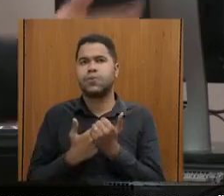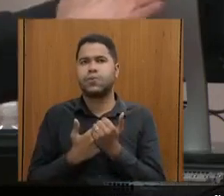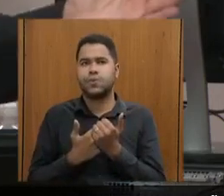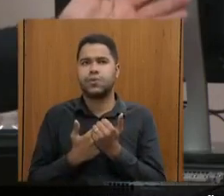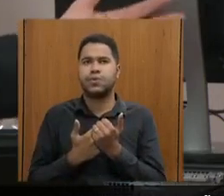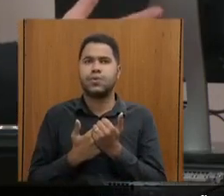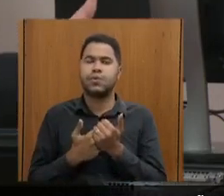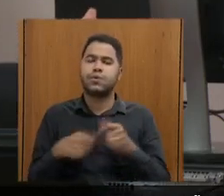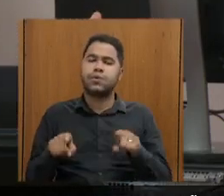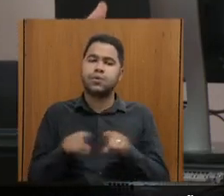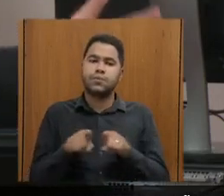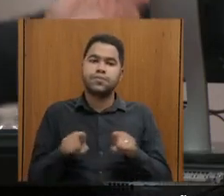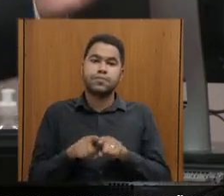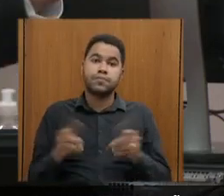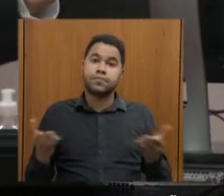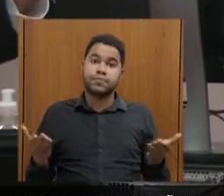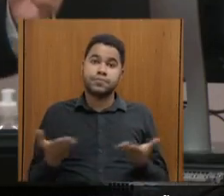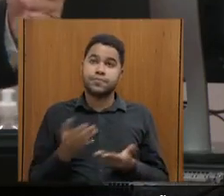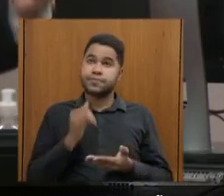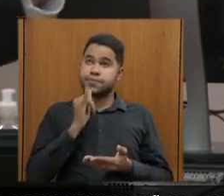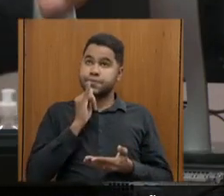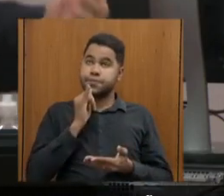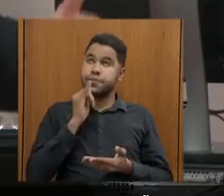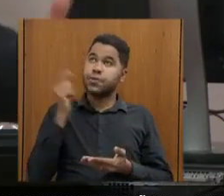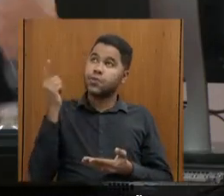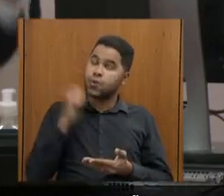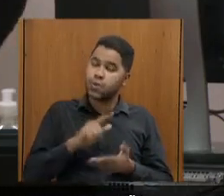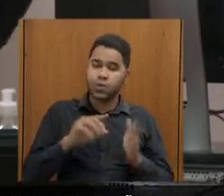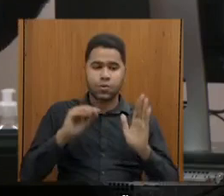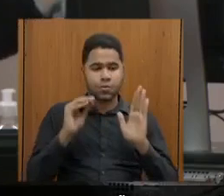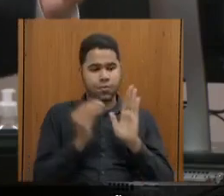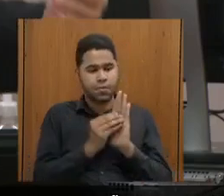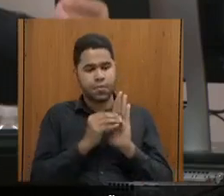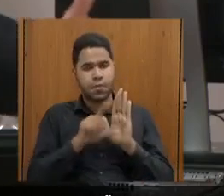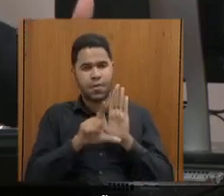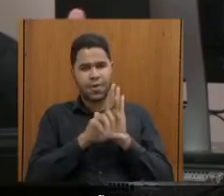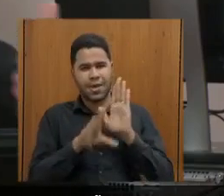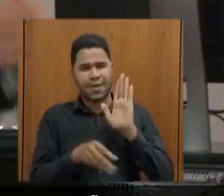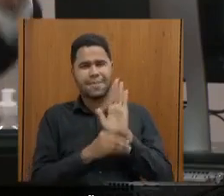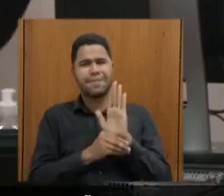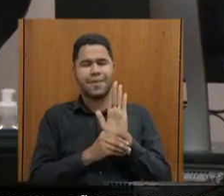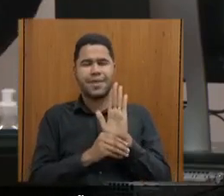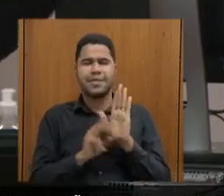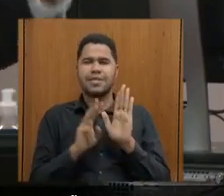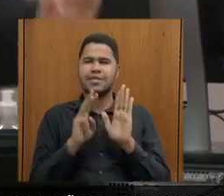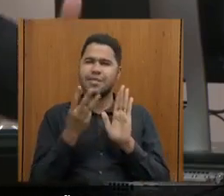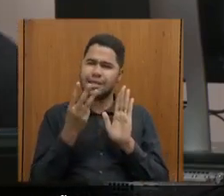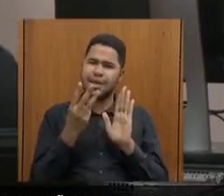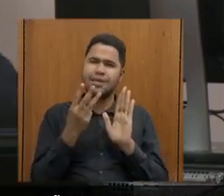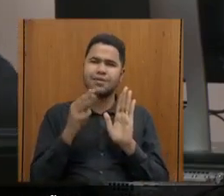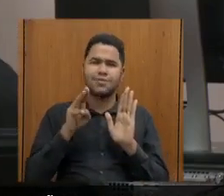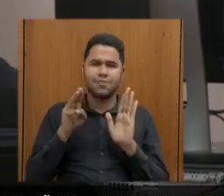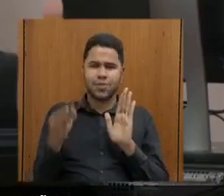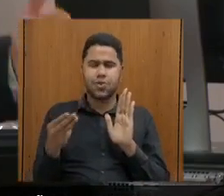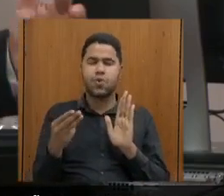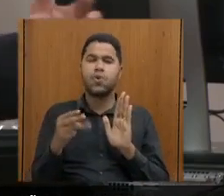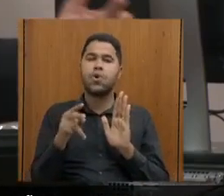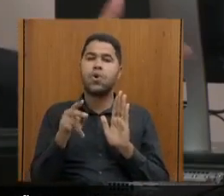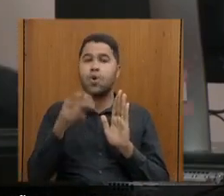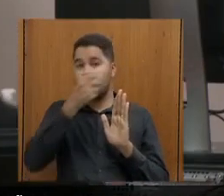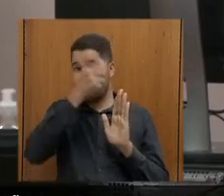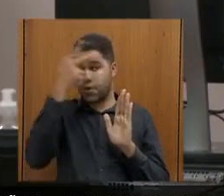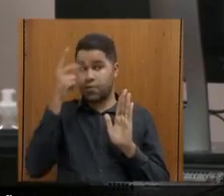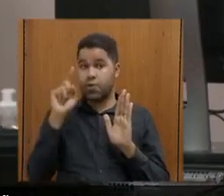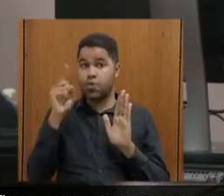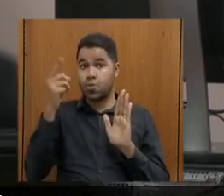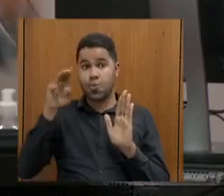lá assim como agora por exemplo nós conseguimos colocamos em menos o governador colocou 3 milhões o prefeito colocou